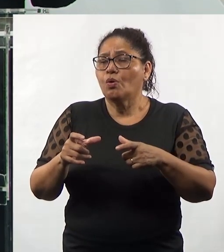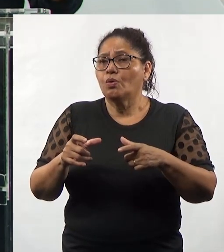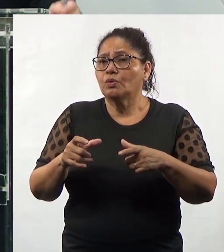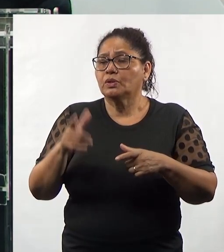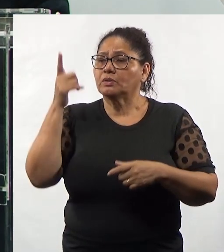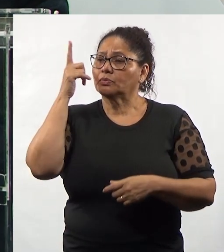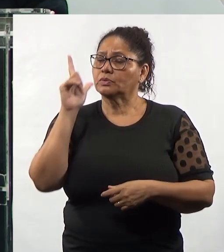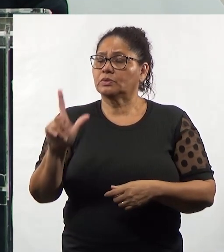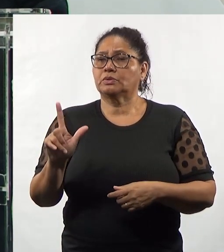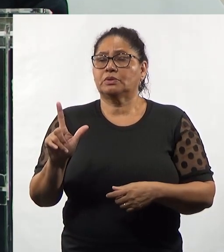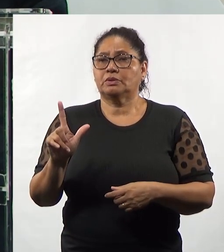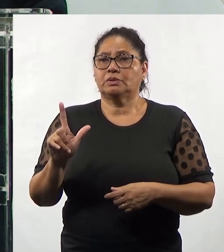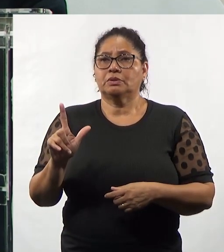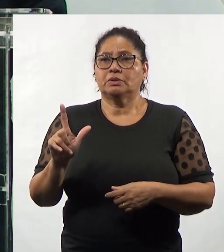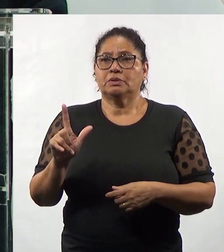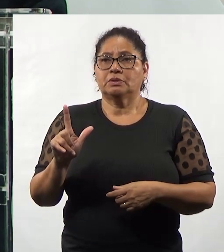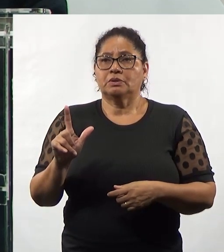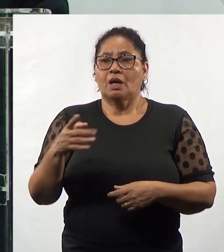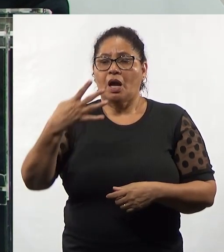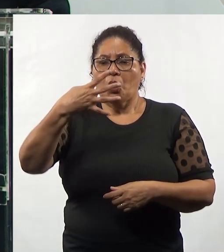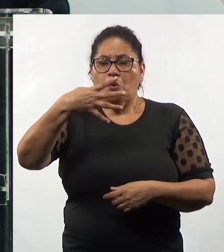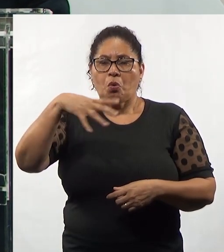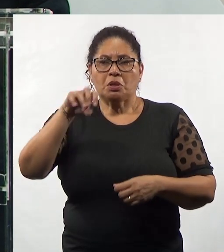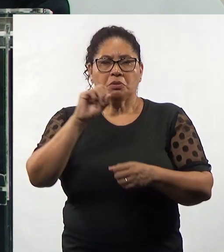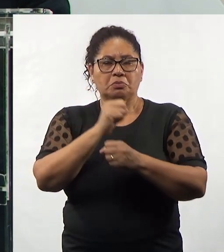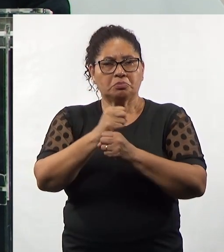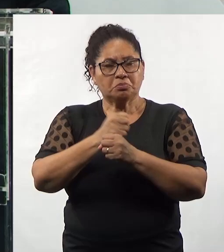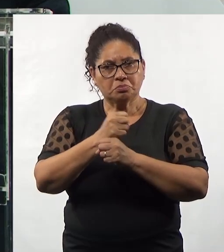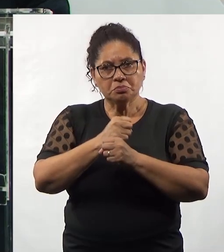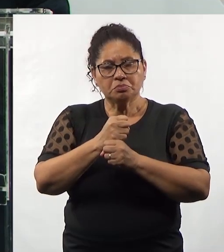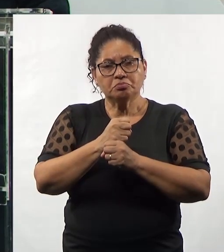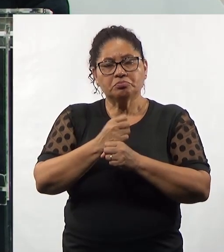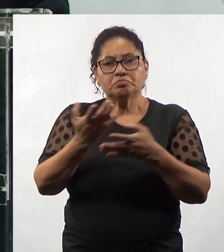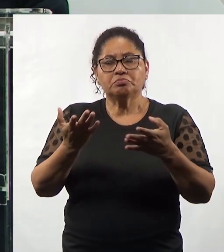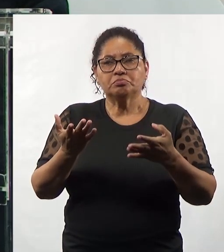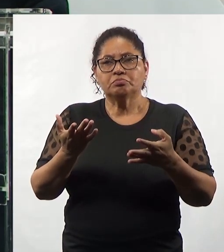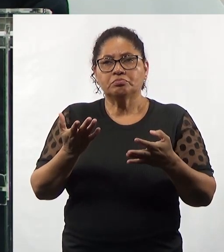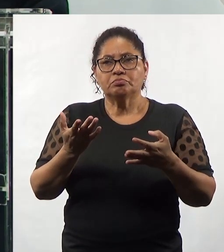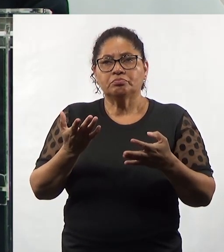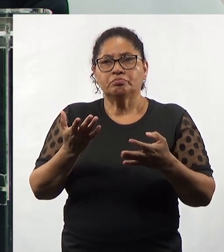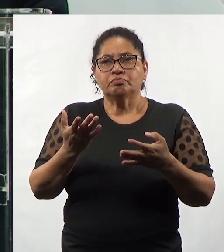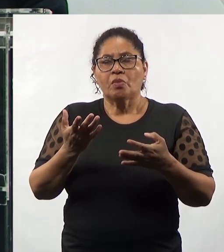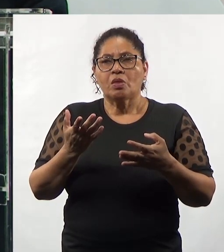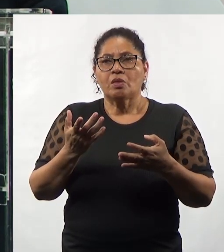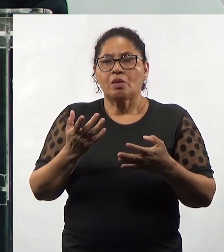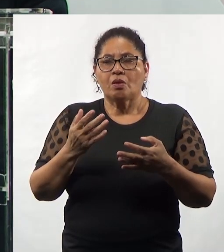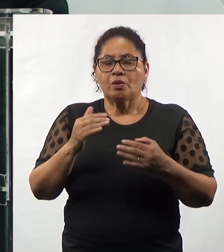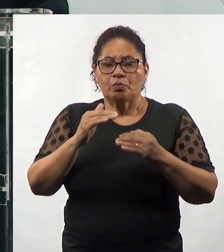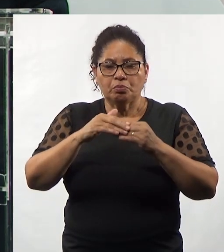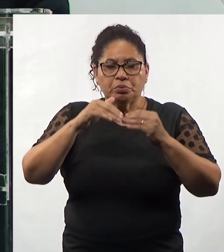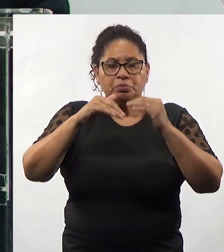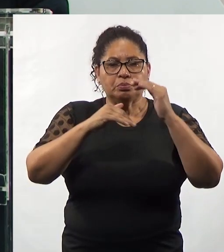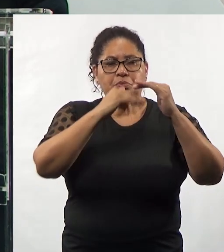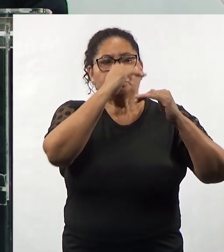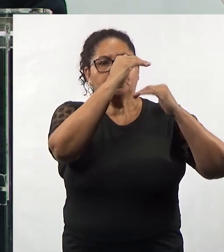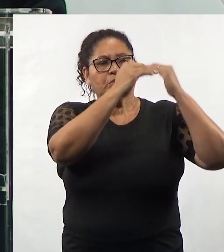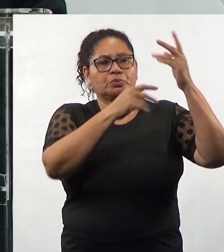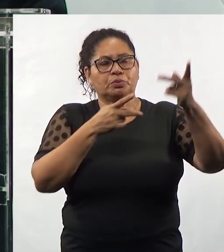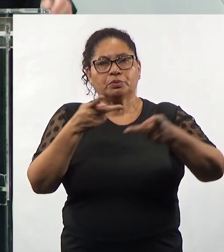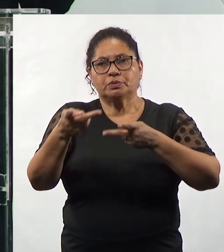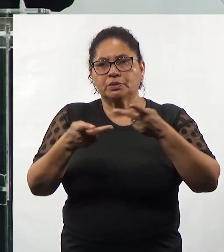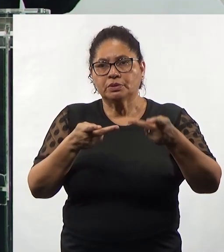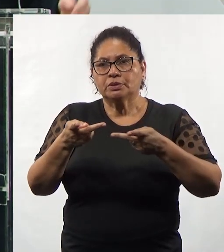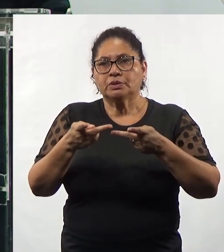estar daqui a 4 anos. E para isso, nós desenvolvemos muitos